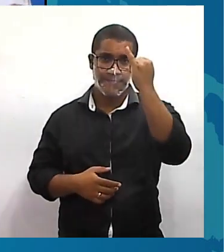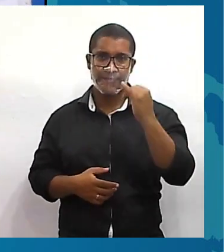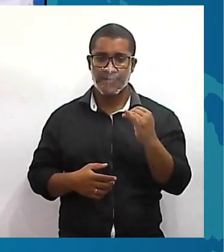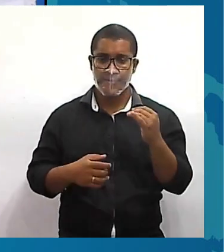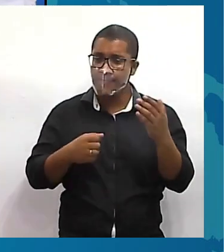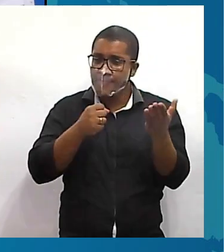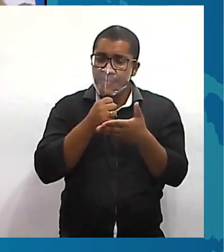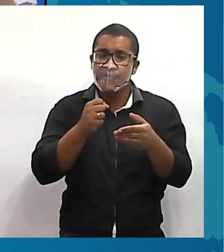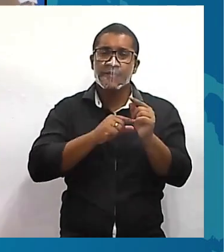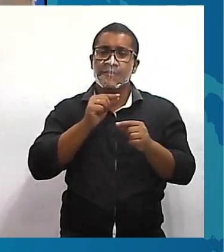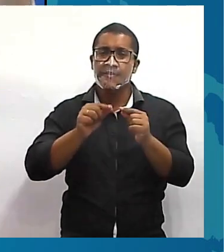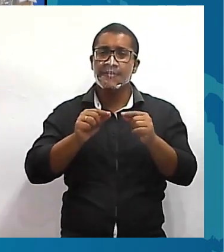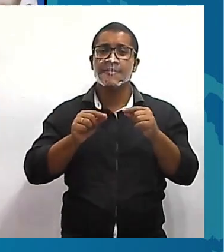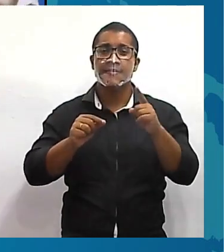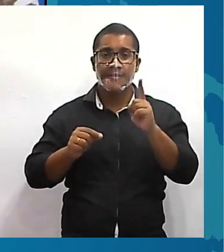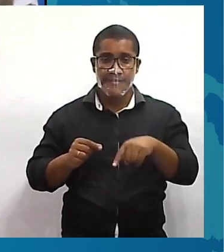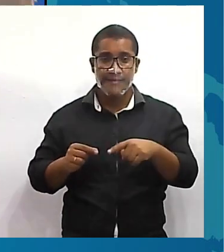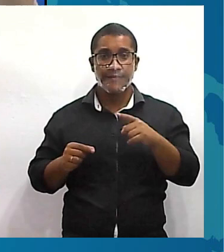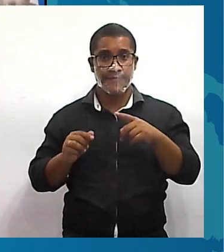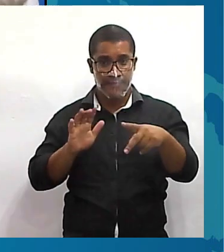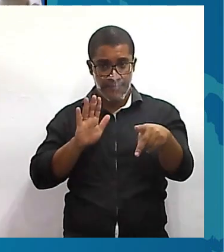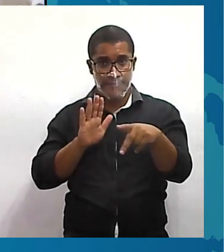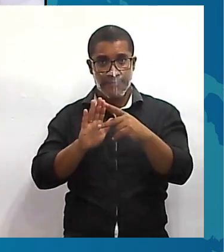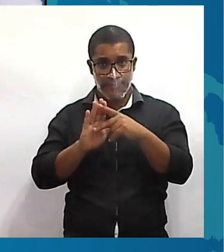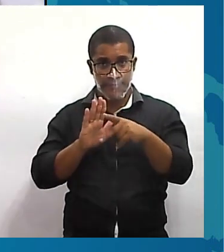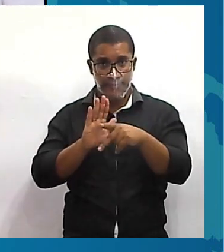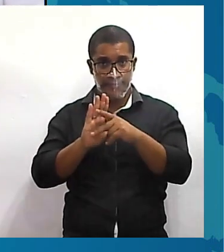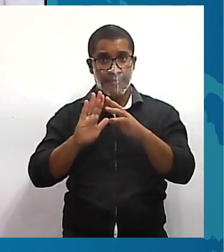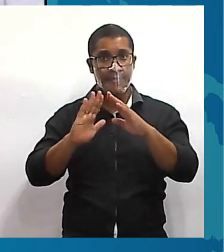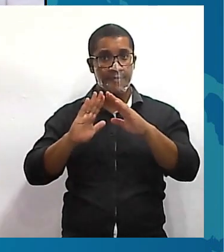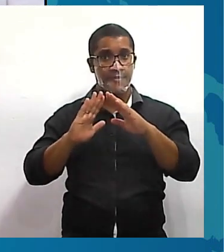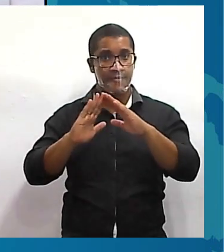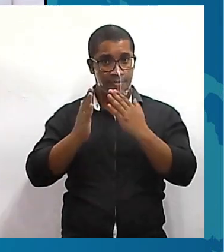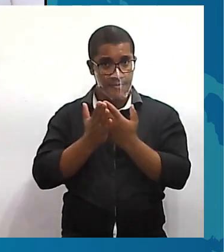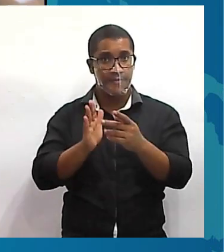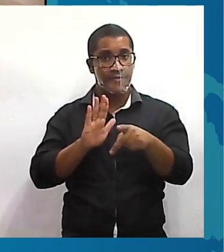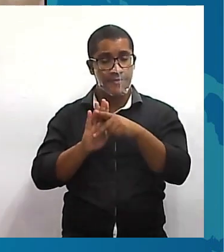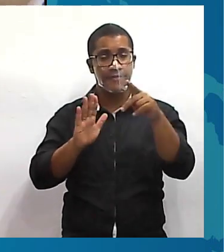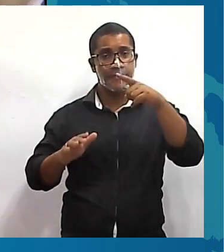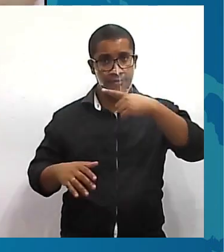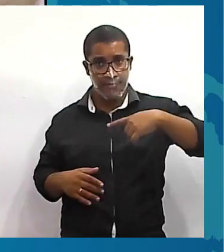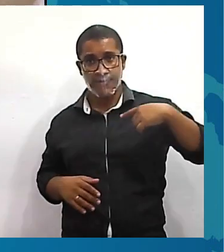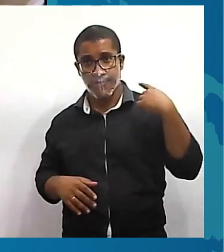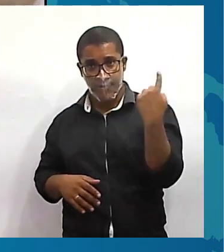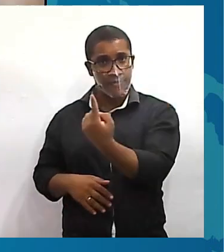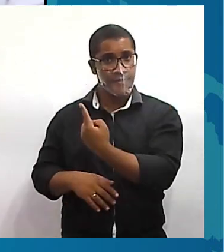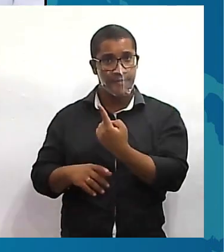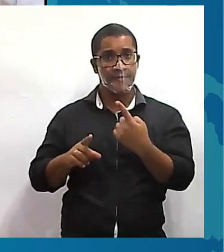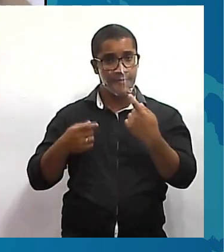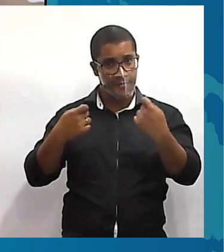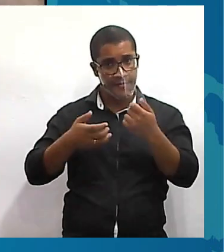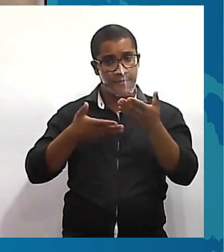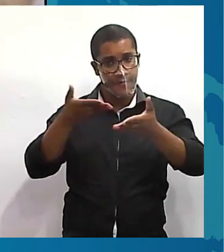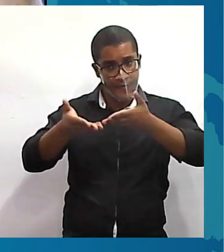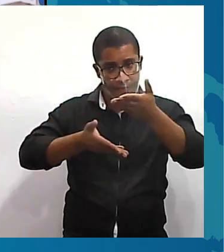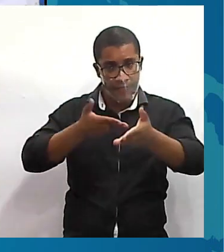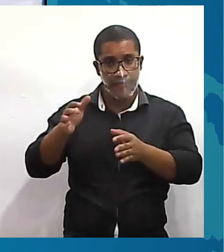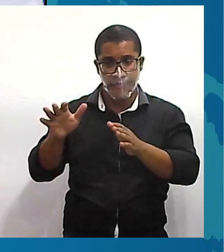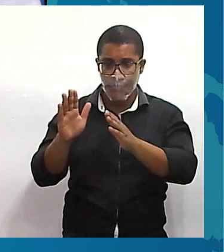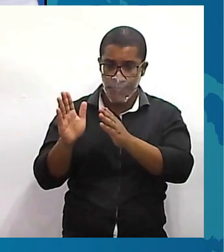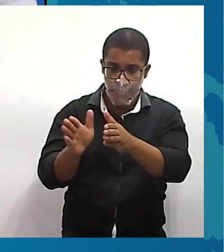que esse ambiente ele é nosso e ele precisa ser conservado, né? Então, a conservação, né, do ambiente,